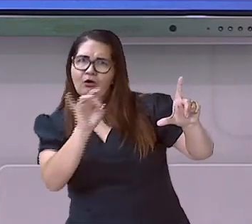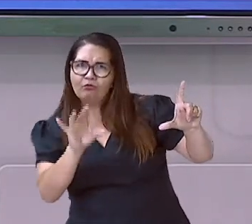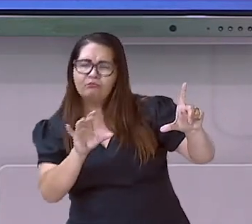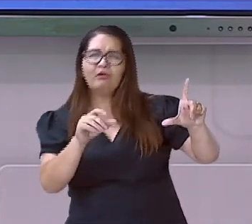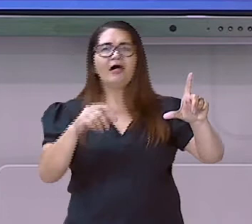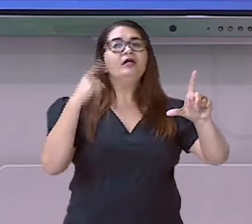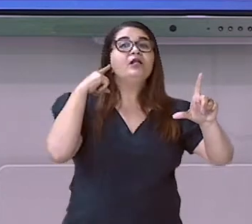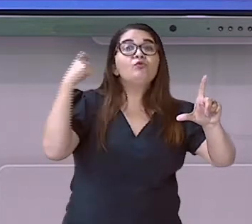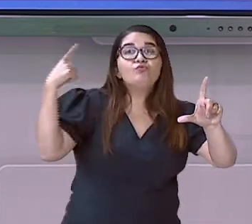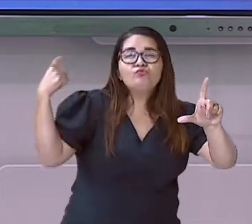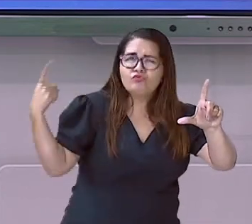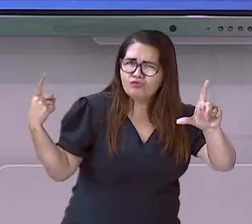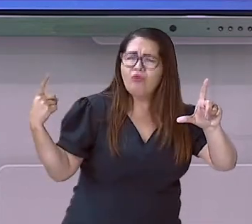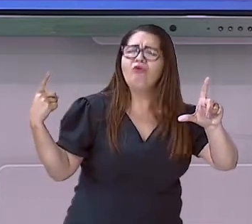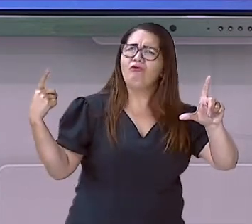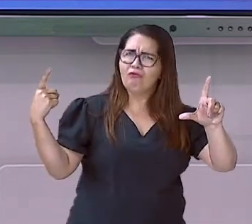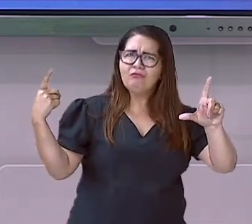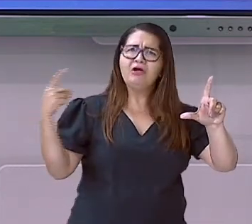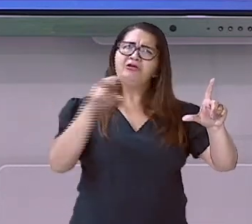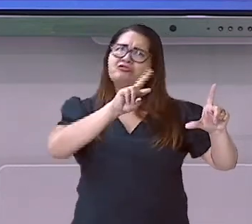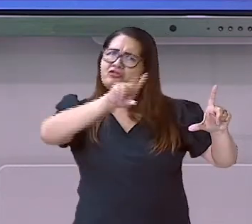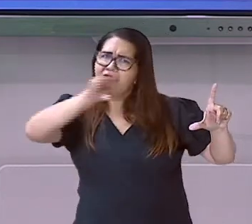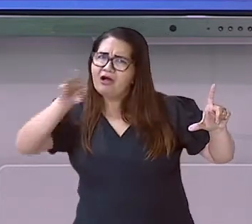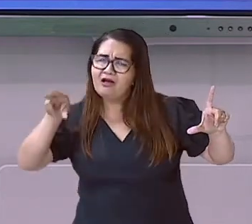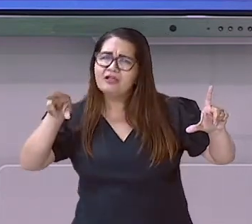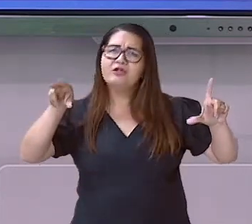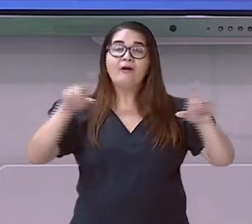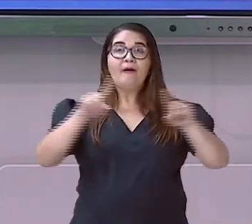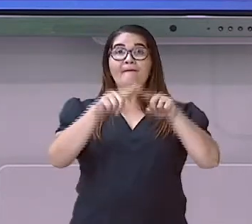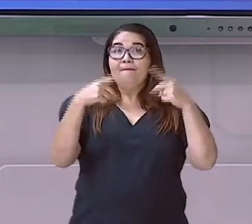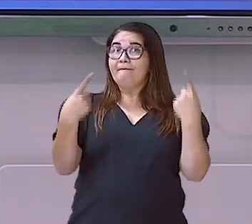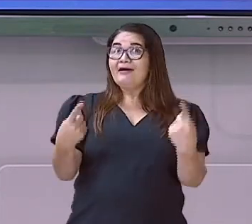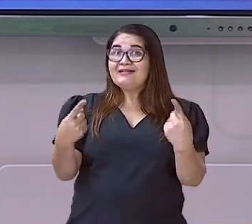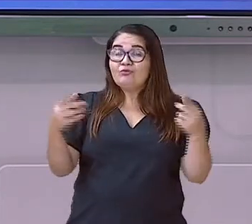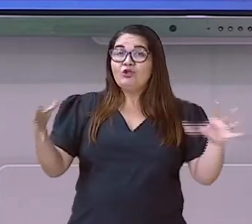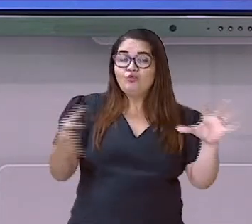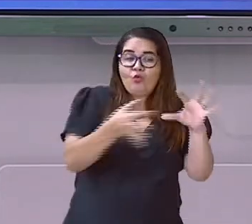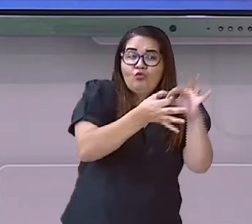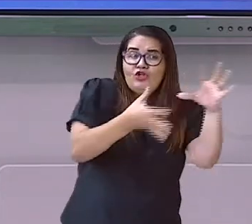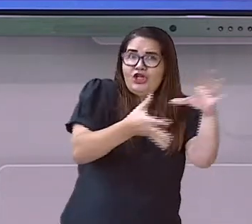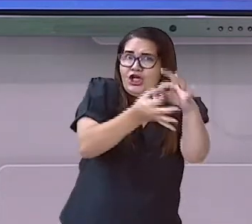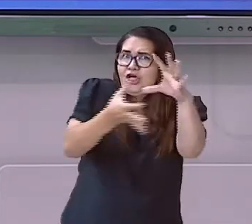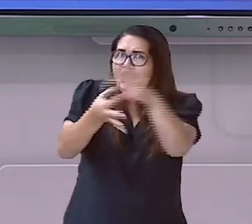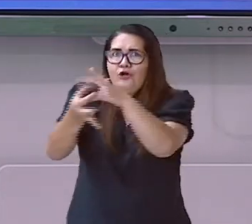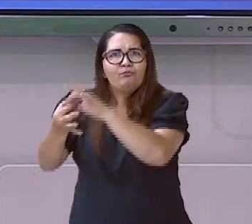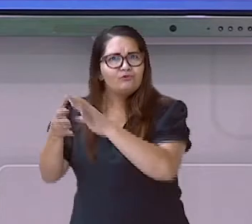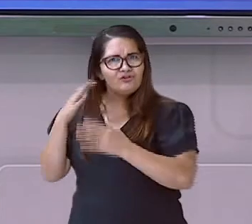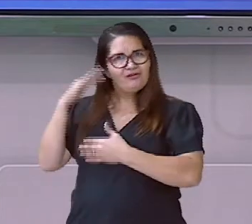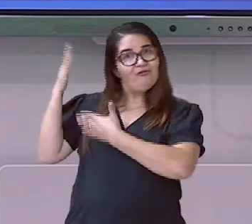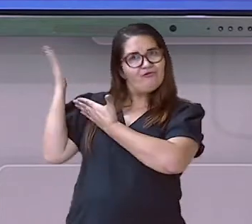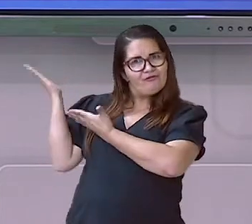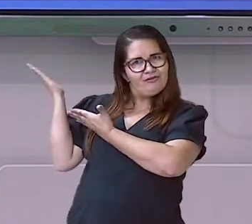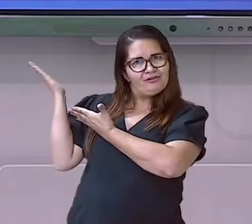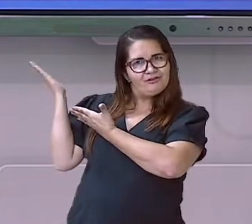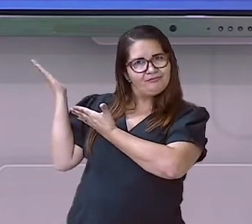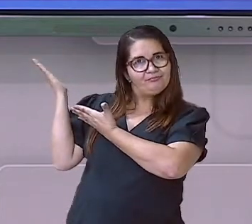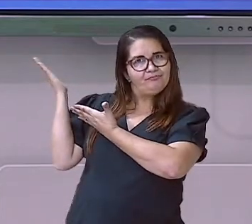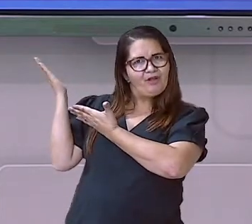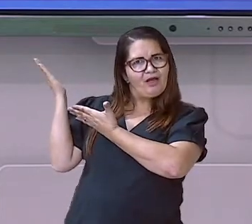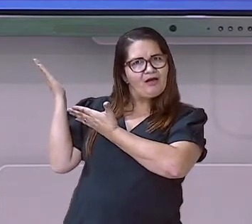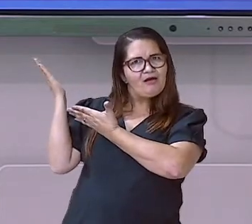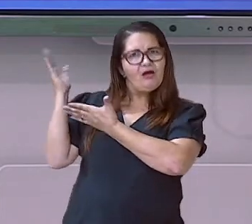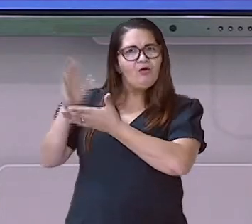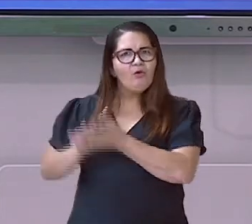E juntando várias letras, possuímos uma palavra. Olha o exemplo, abanã. Mas é